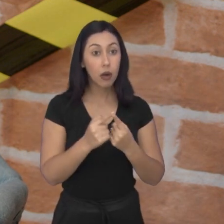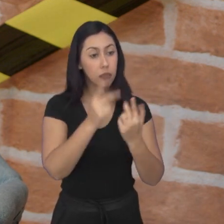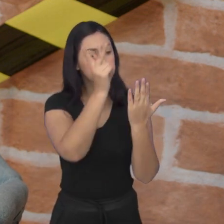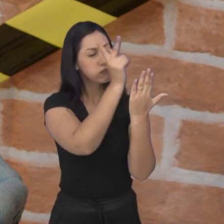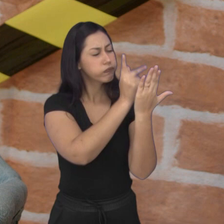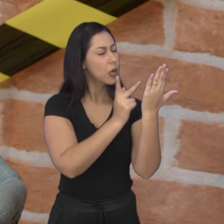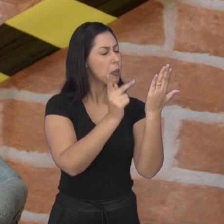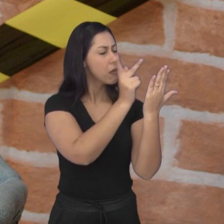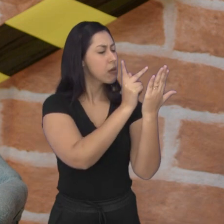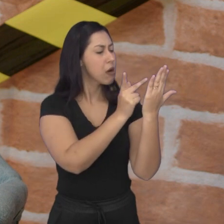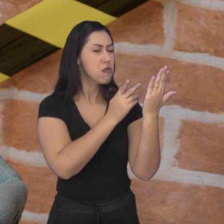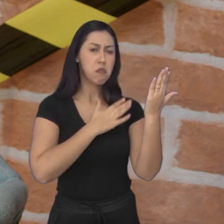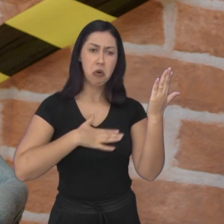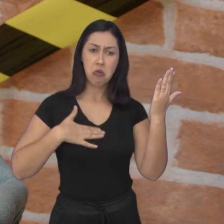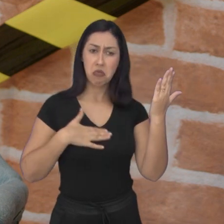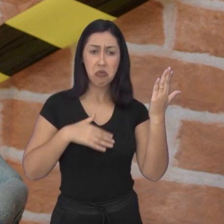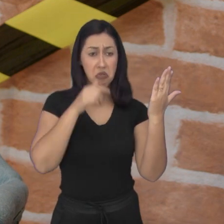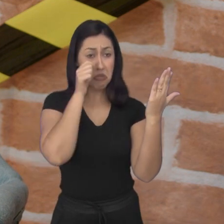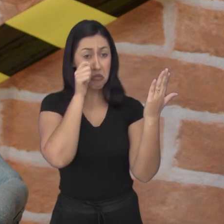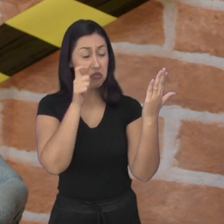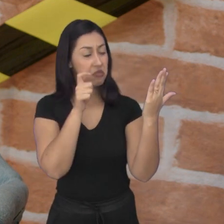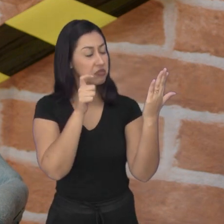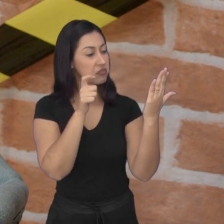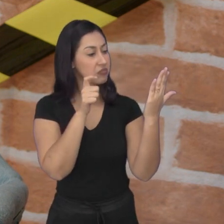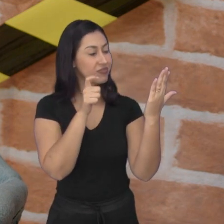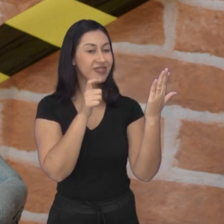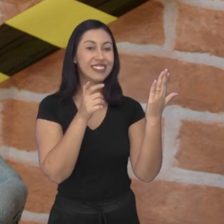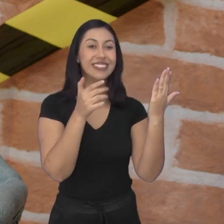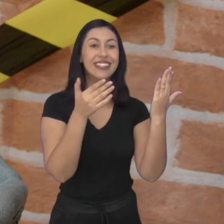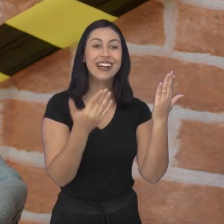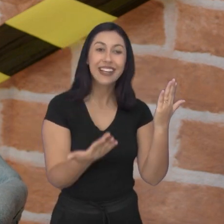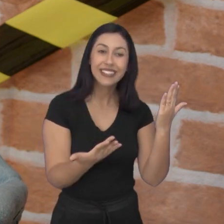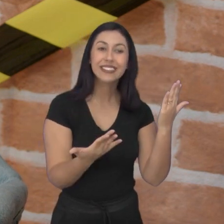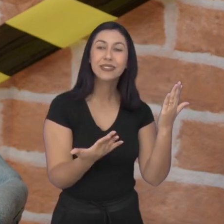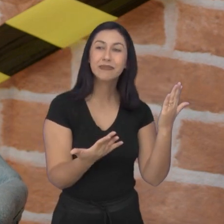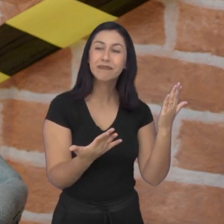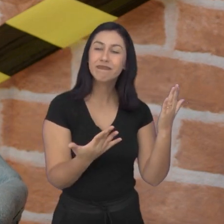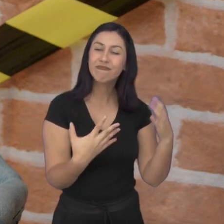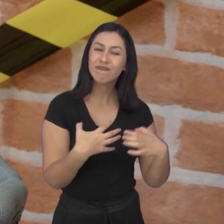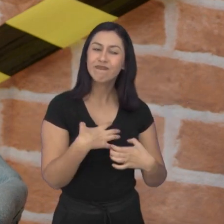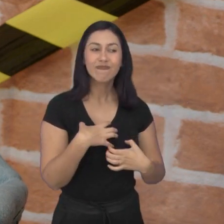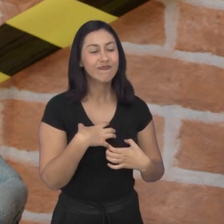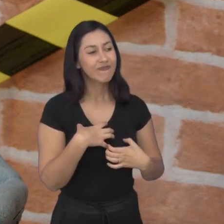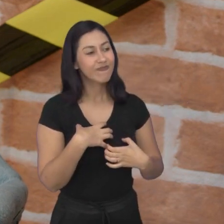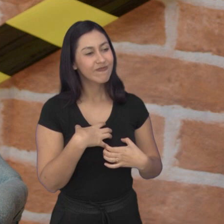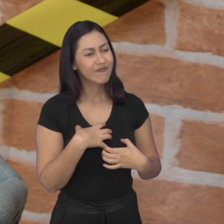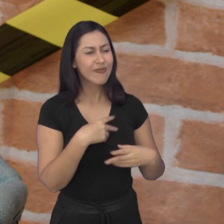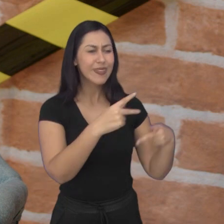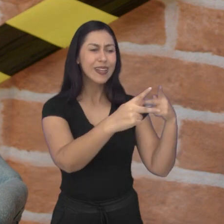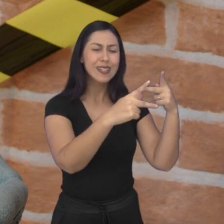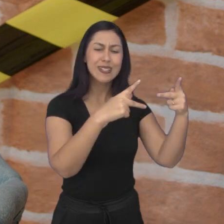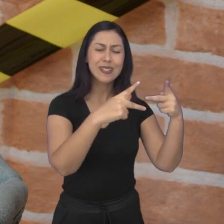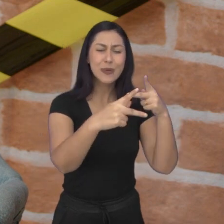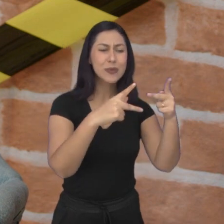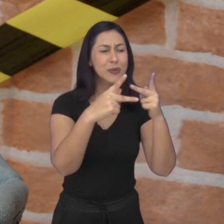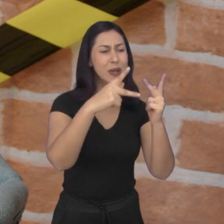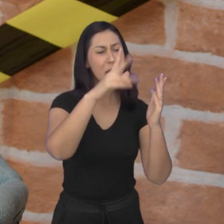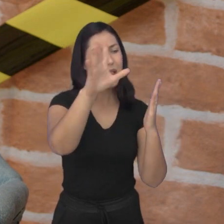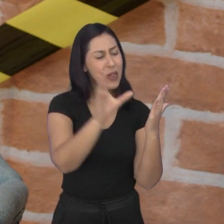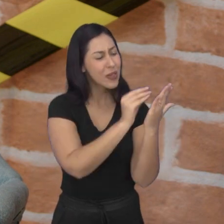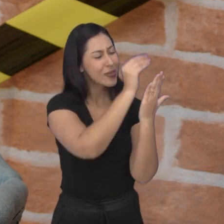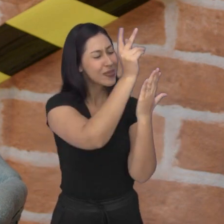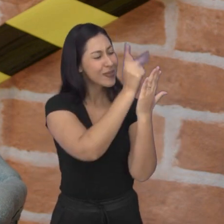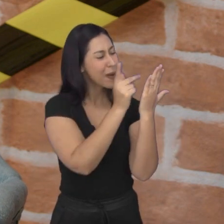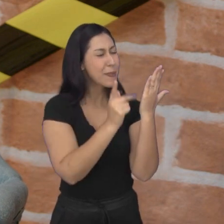eu achava interessante. E em algum momento desenhar sobre São José dos Campos foi ficando uma coisa